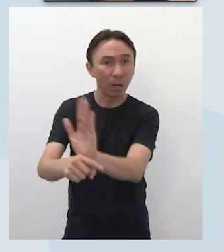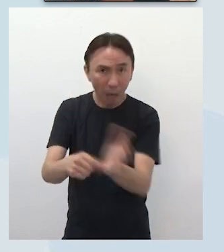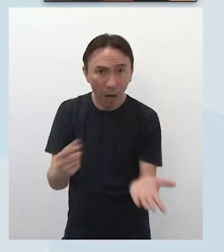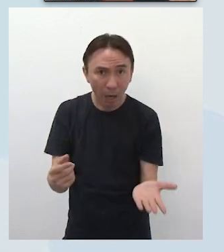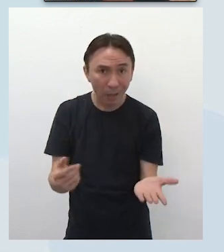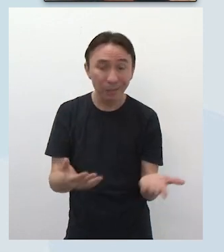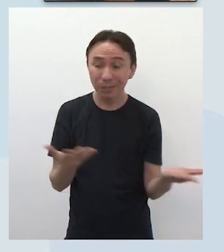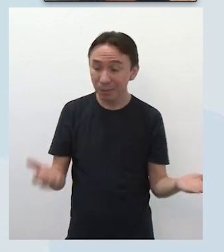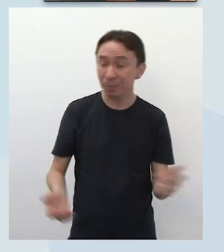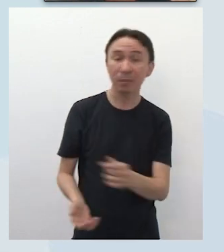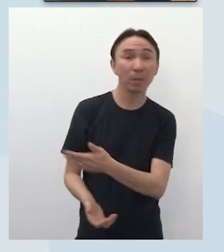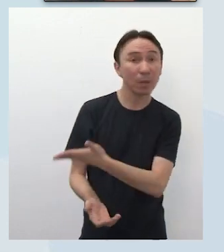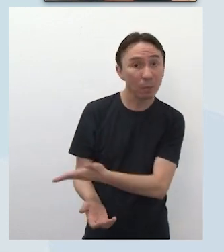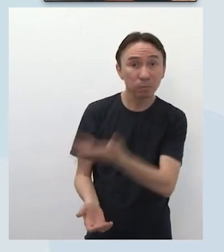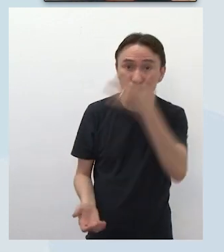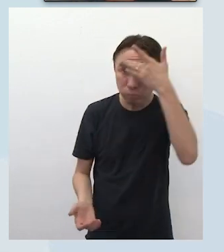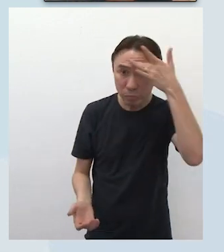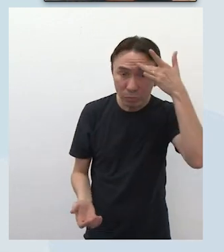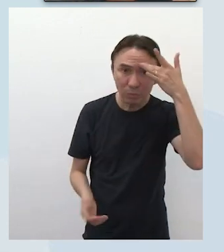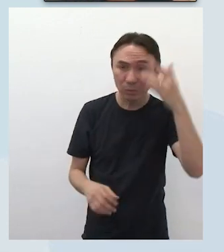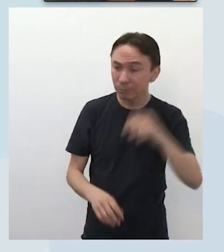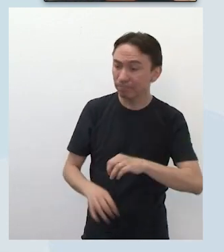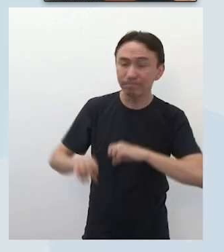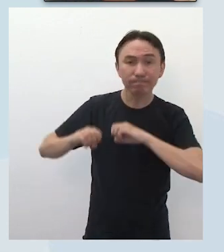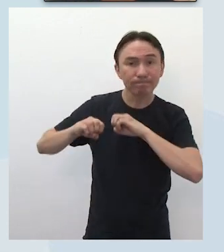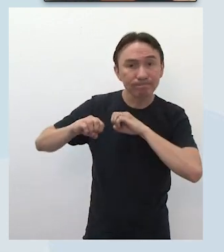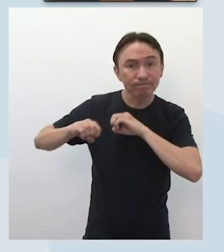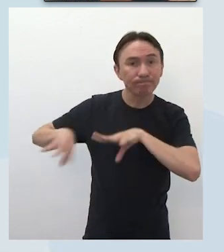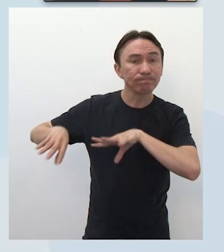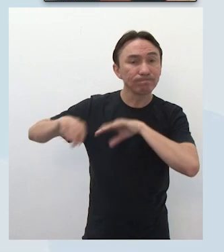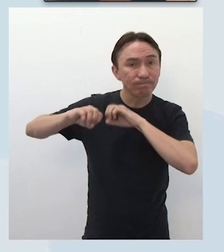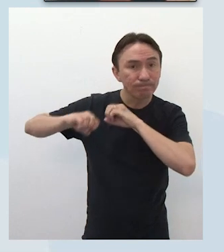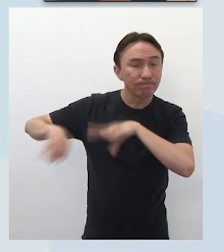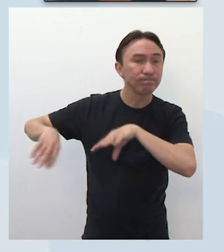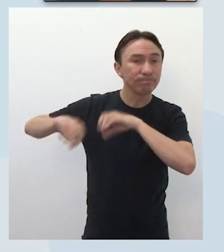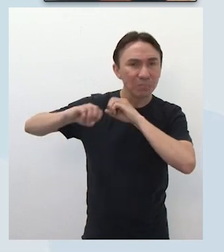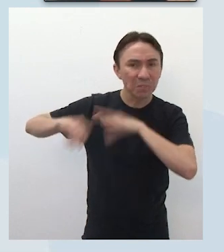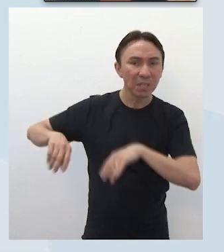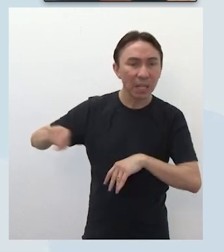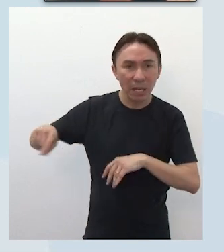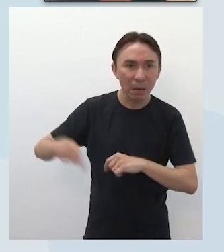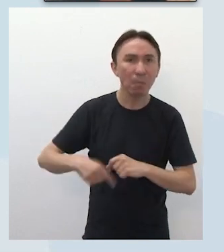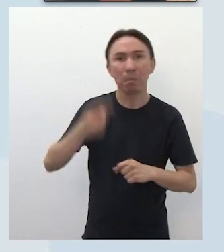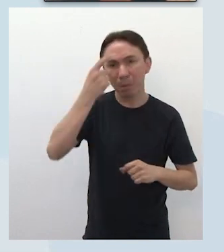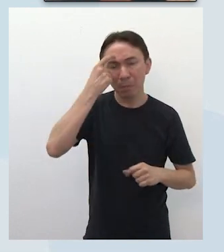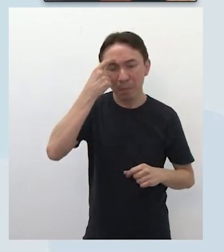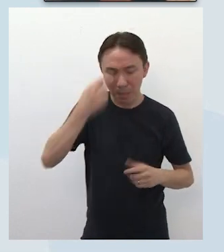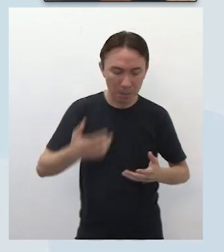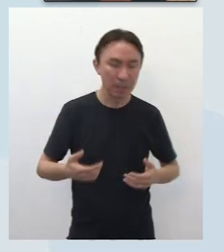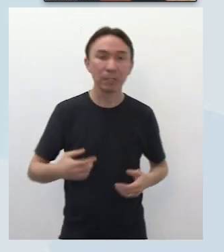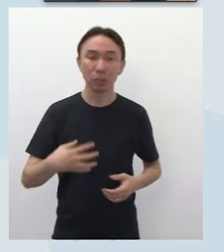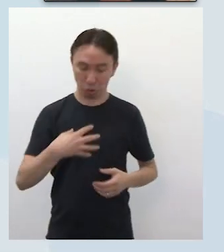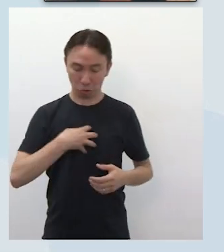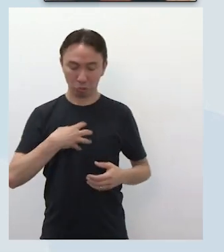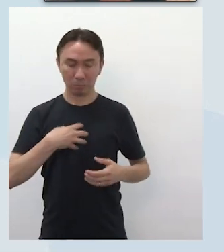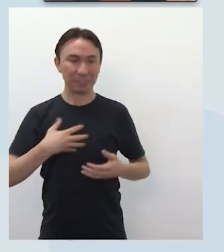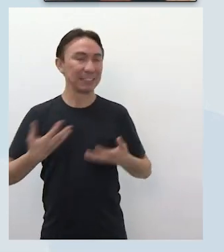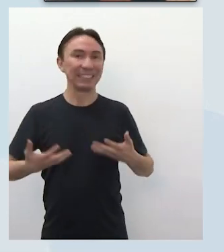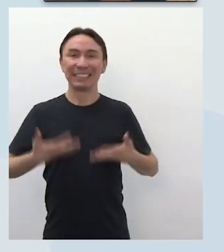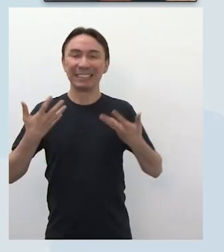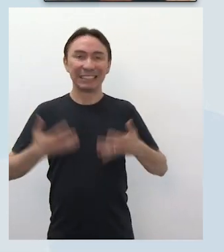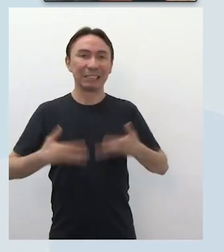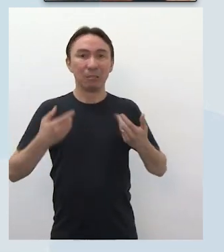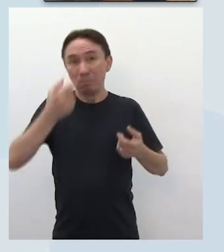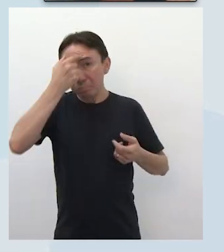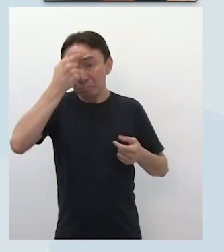sujeitos que vão para além da autoestima, né? A gente costuma dizer que os sujeitos que, de